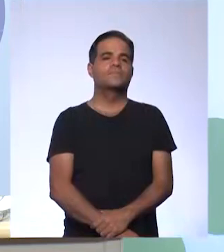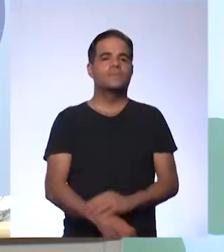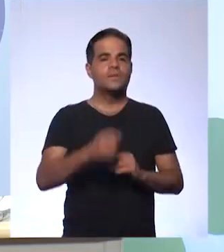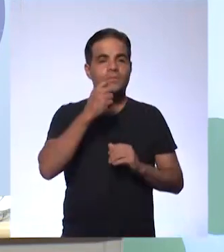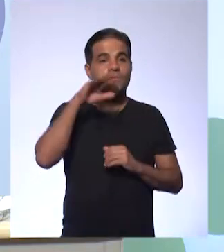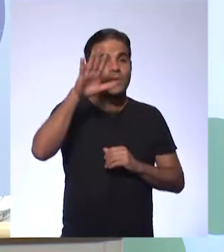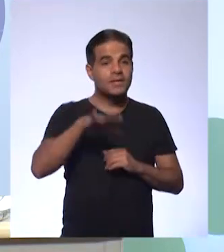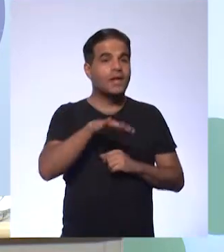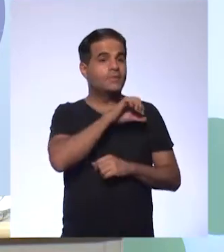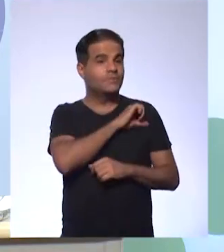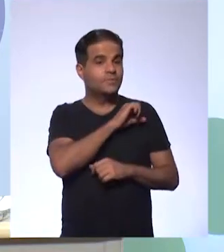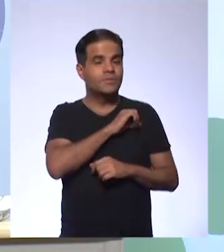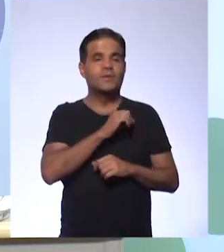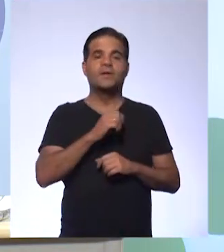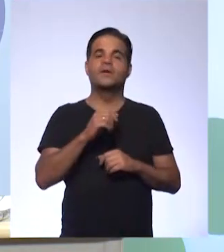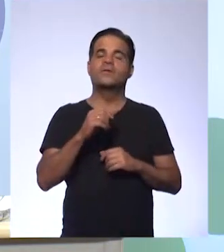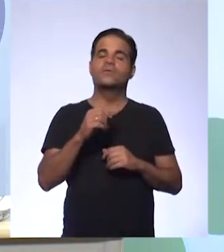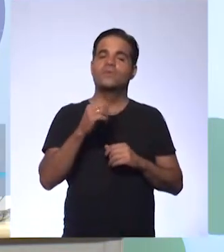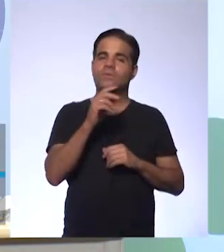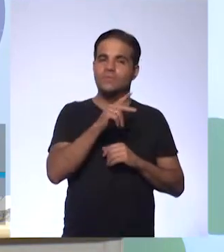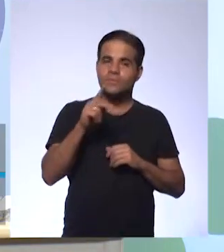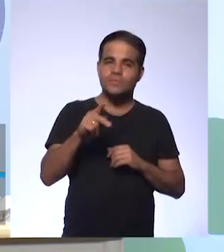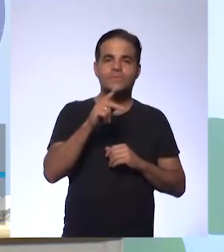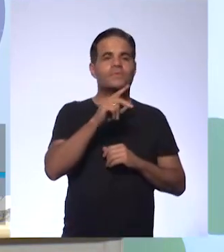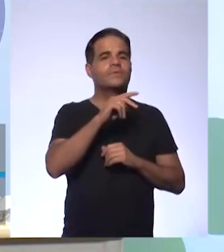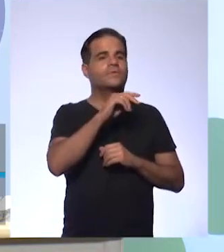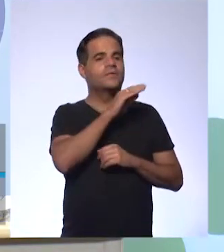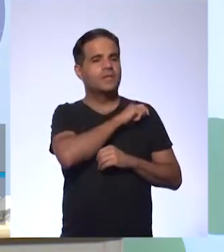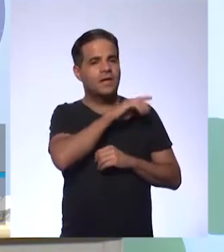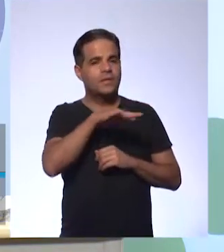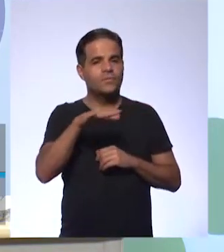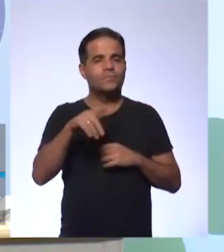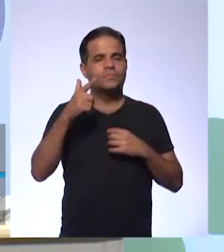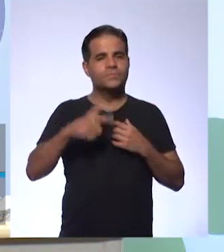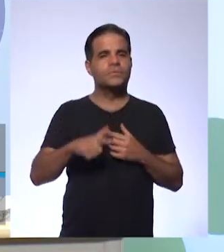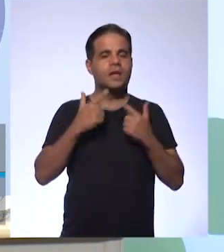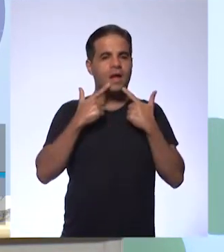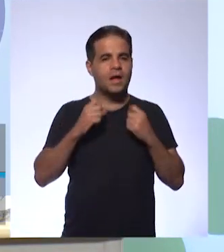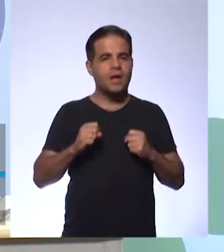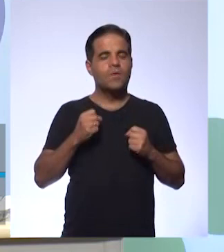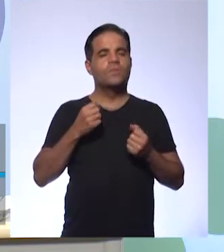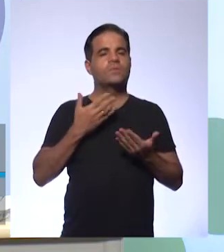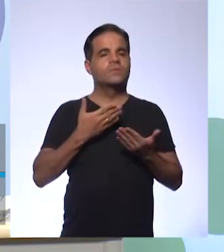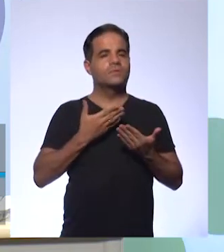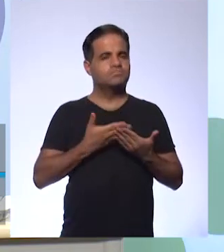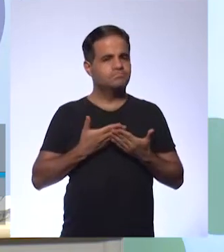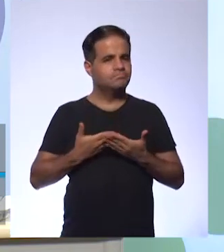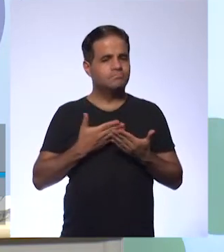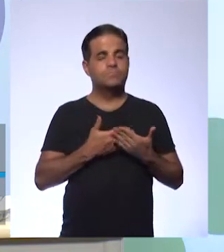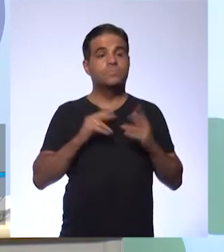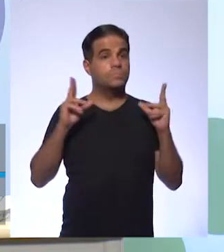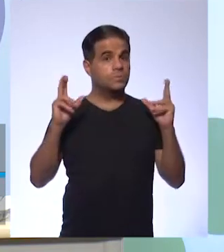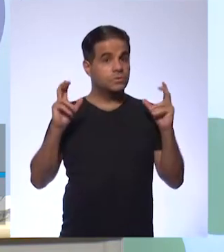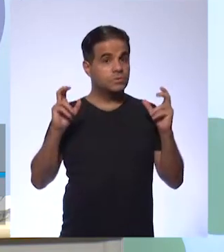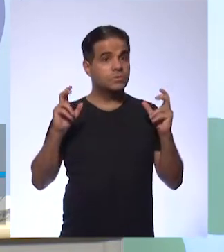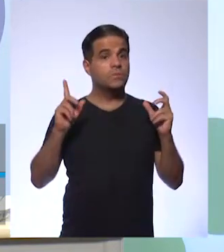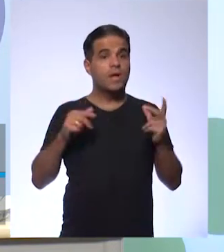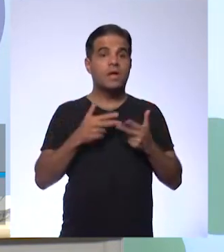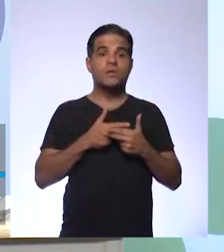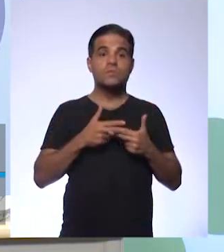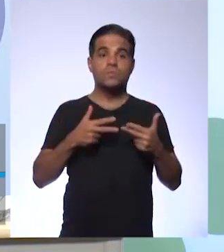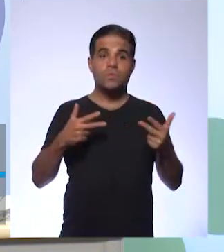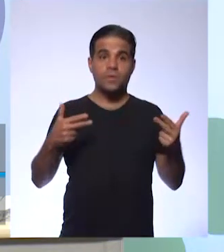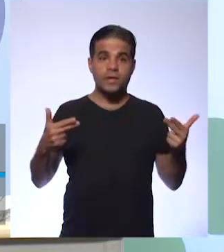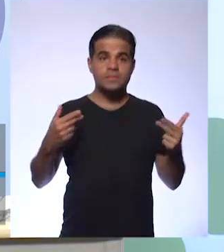Boa tarde, nono ano. Boa tarde, professores, alunos. Mais uma aula de língua portuguesa. Hoje o título são Coisas